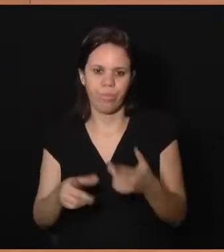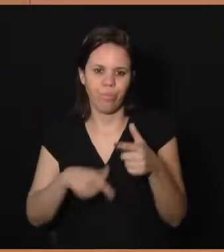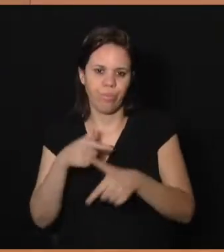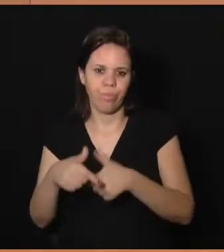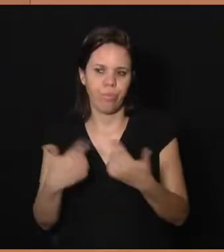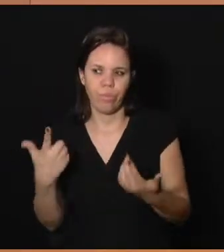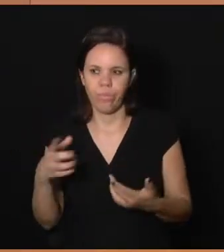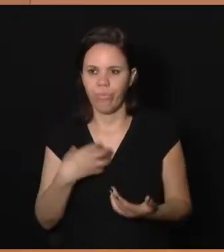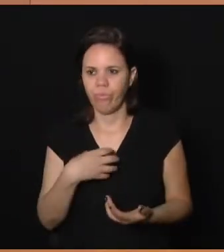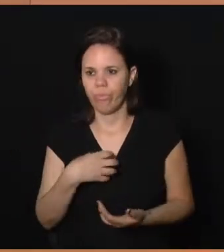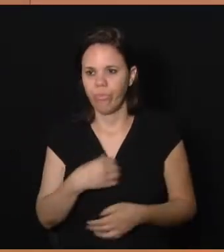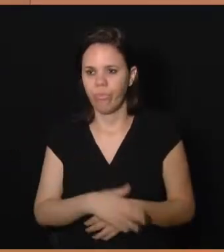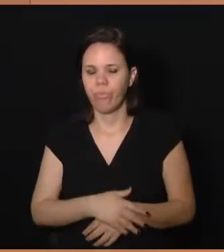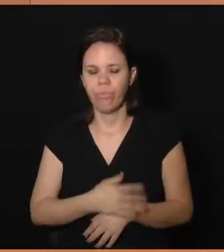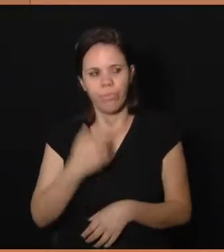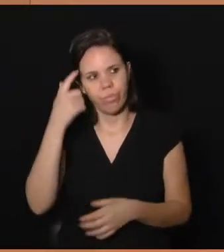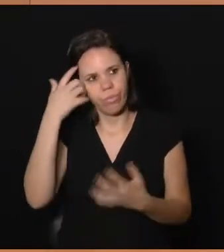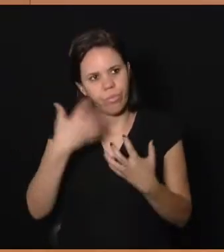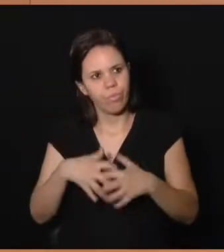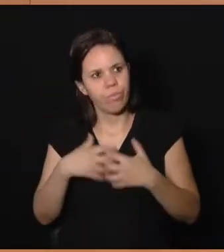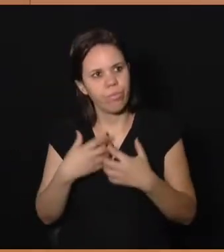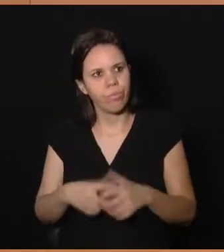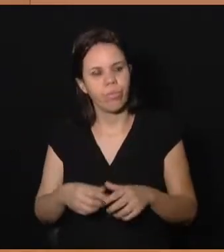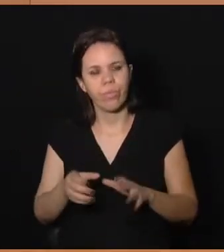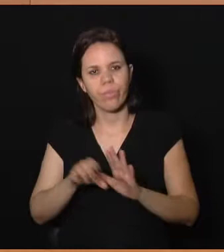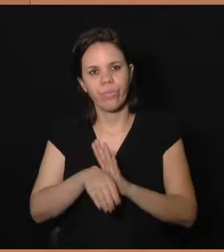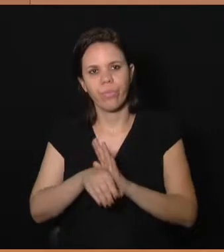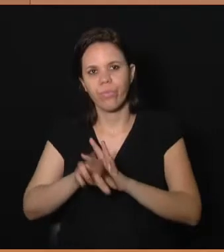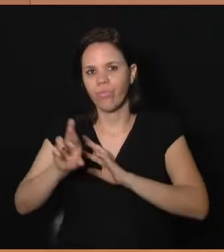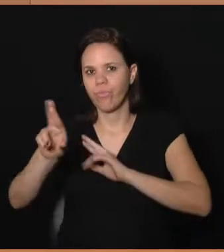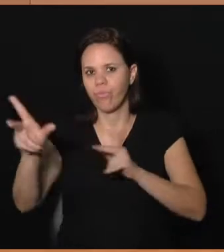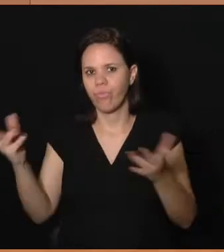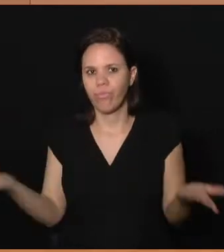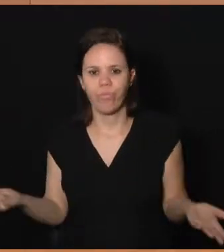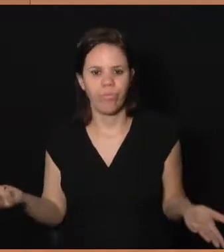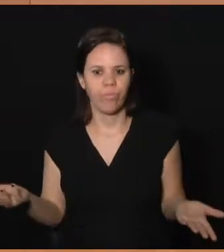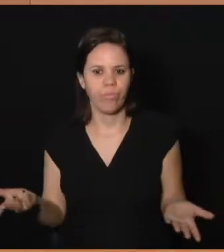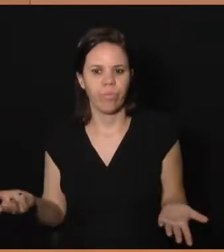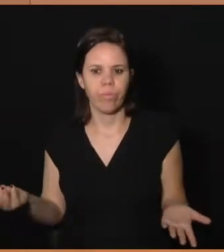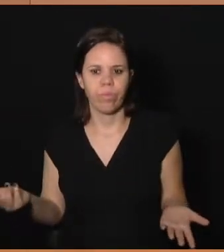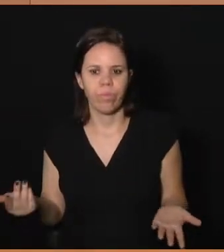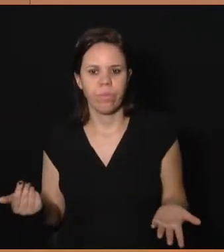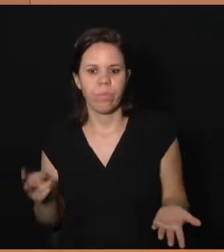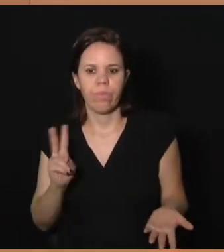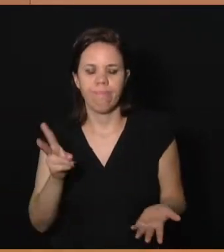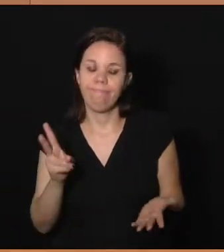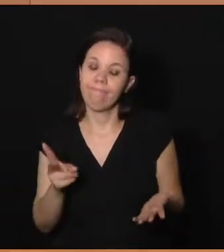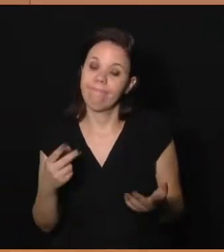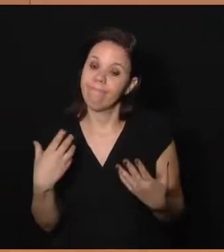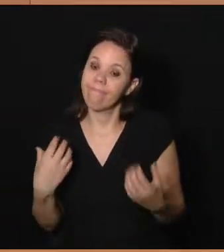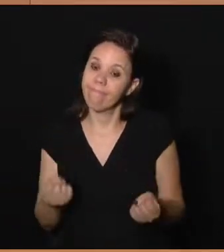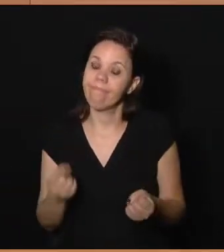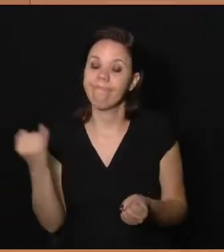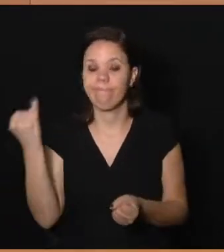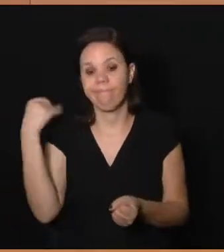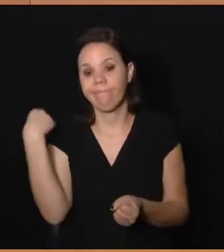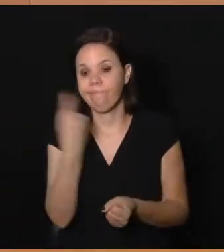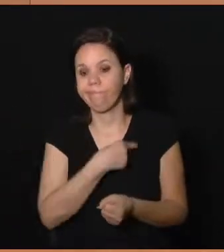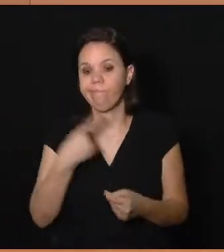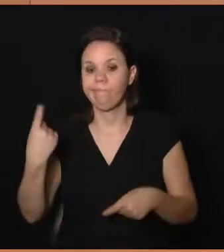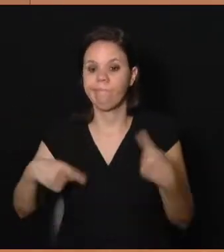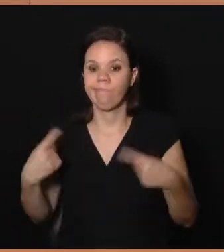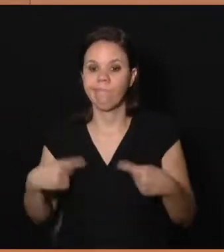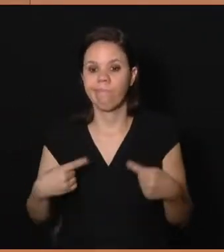de outra forma e vamos pensar outros conceitos. Então, acho que isso é sempre relevante e importante nós falarmos,